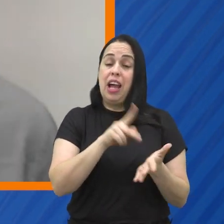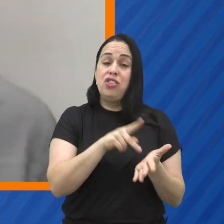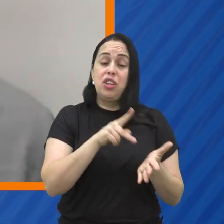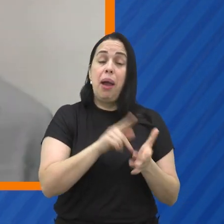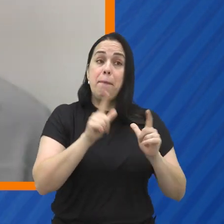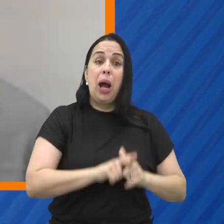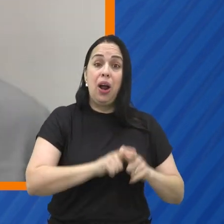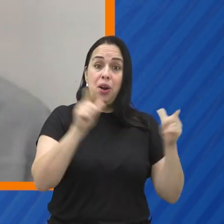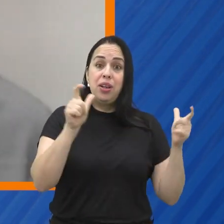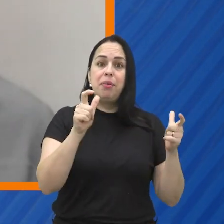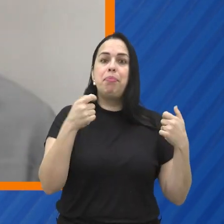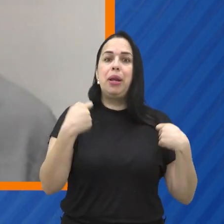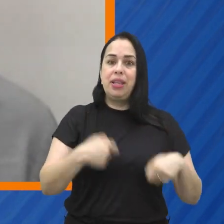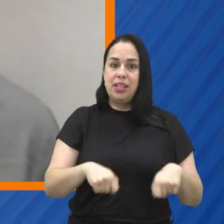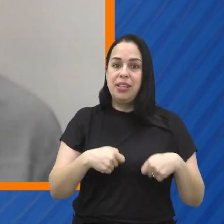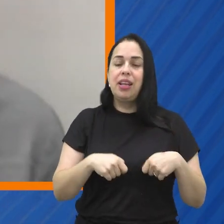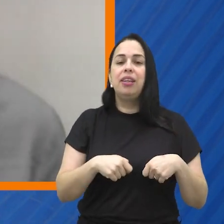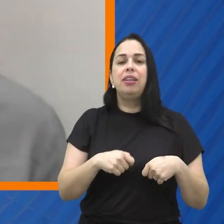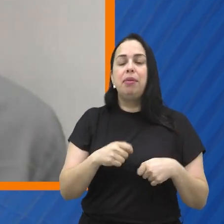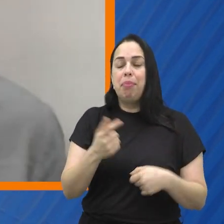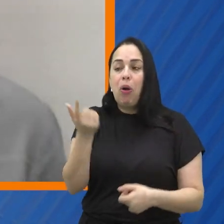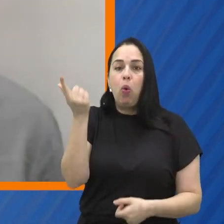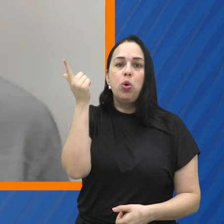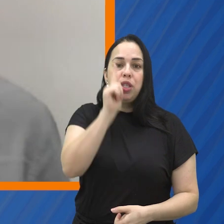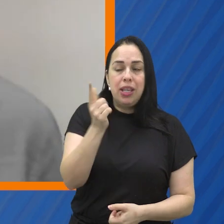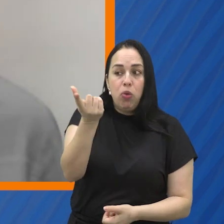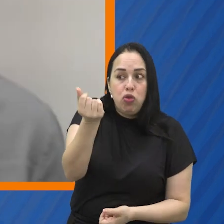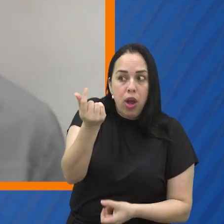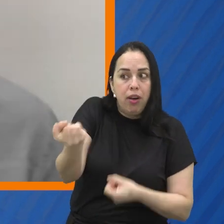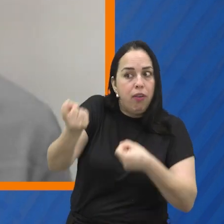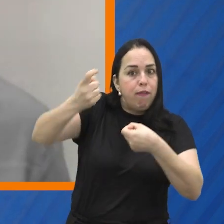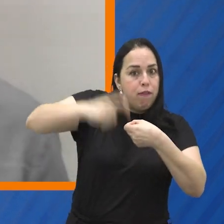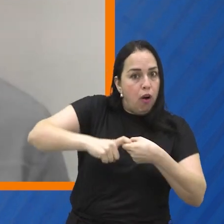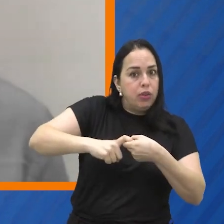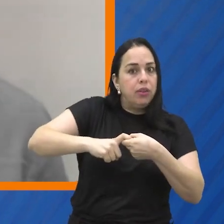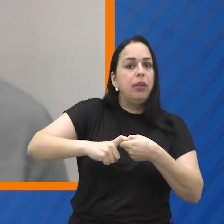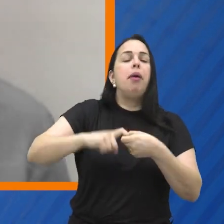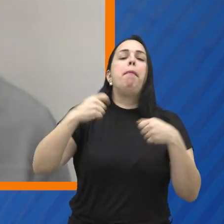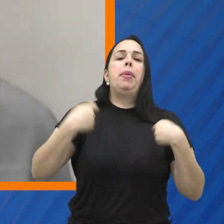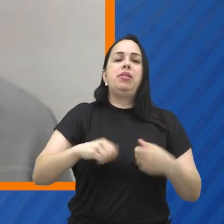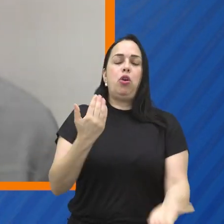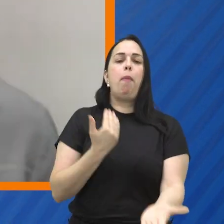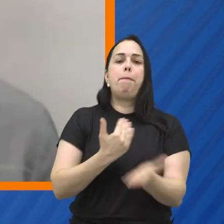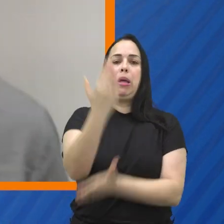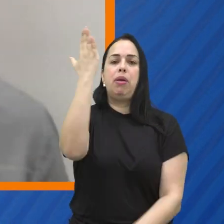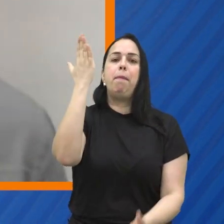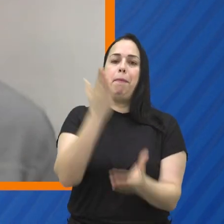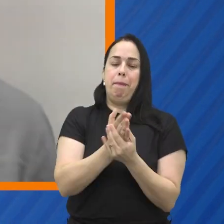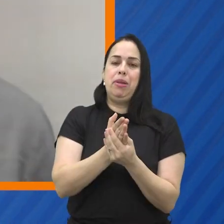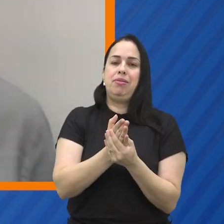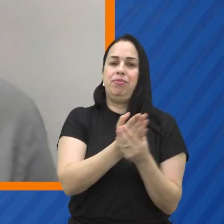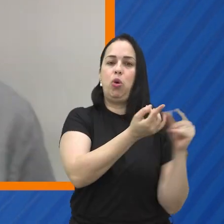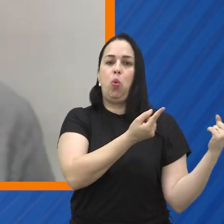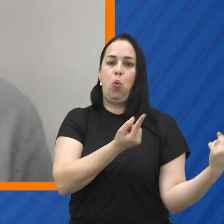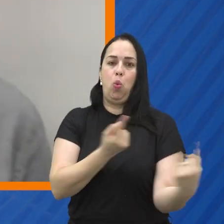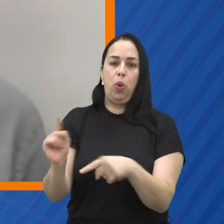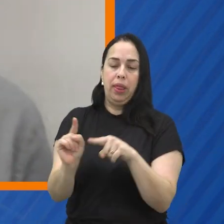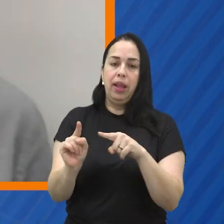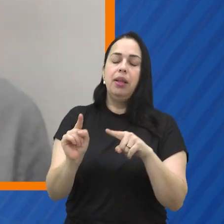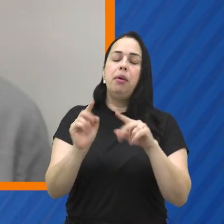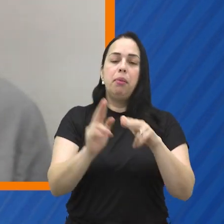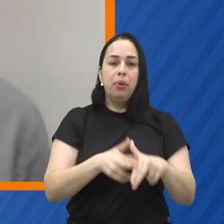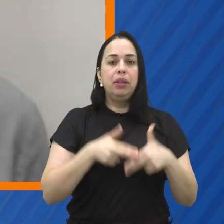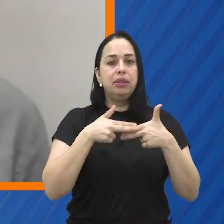verdade, na maioria das vezes, precisa, para obter a reparação desse dano moral, ingressar no judiciário. E isso